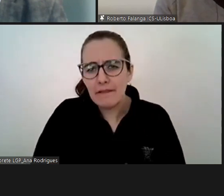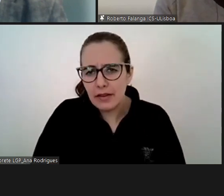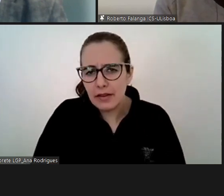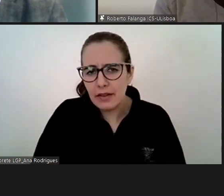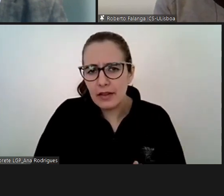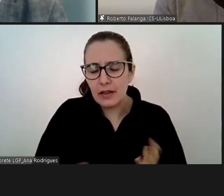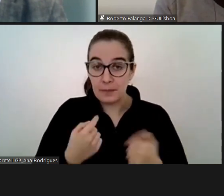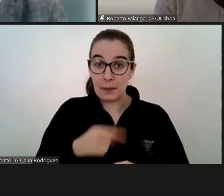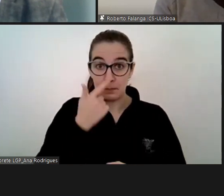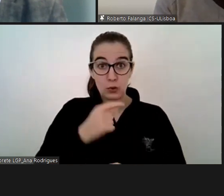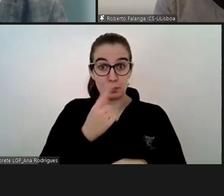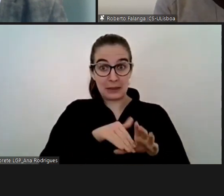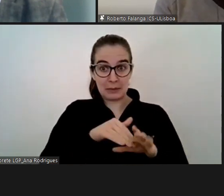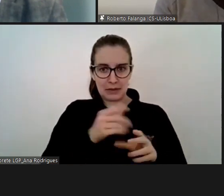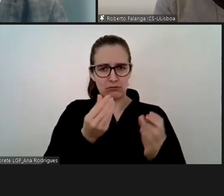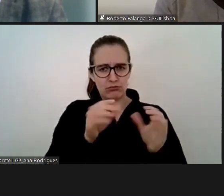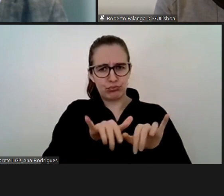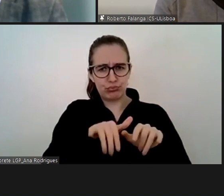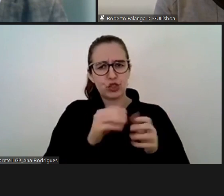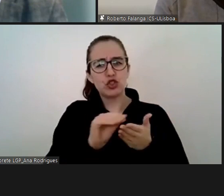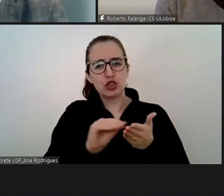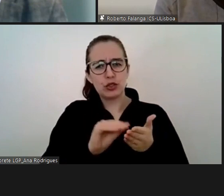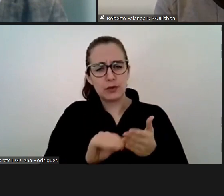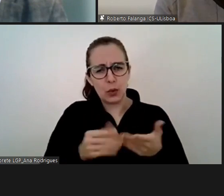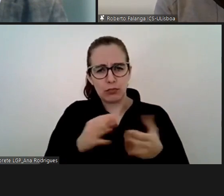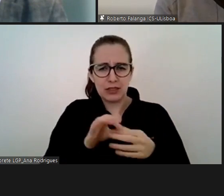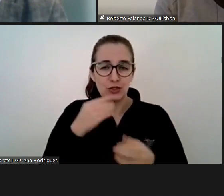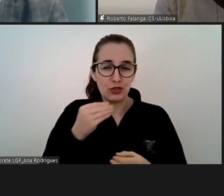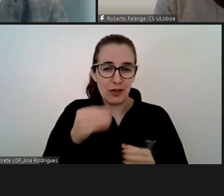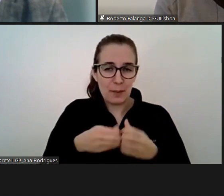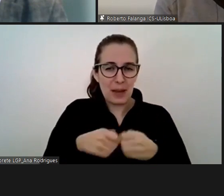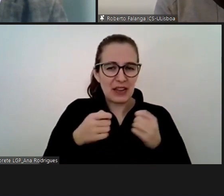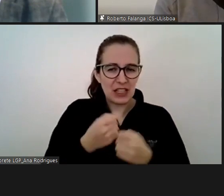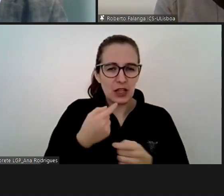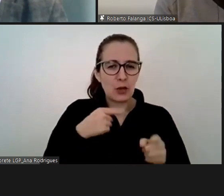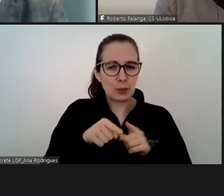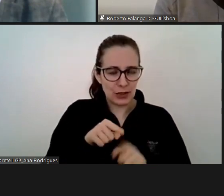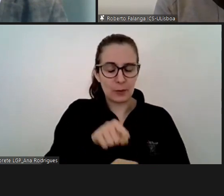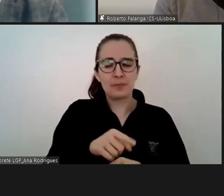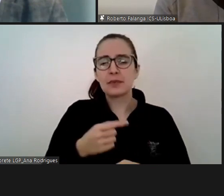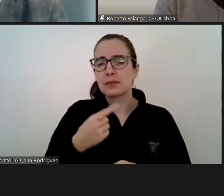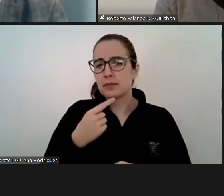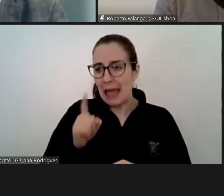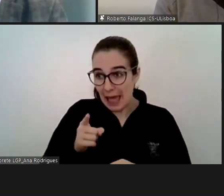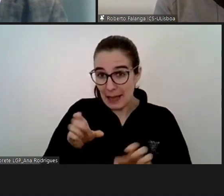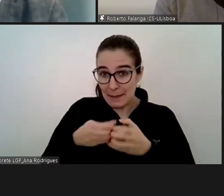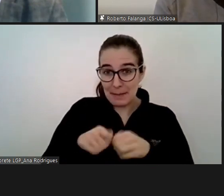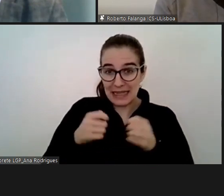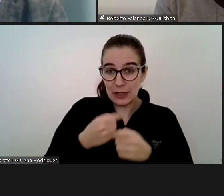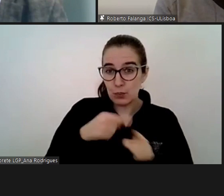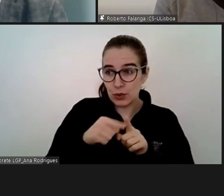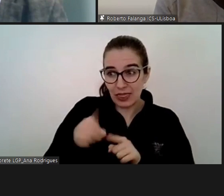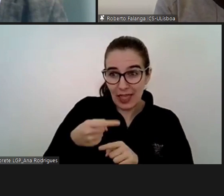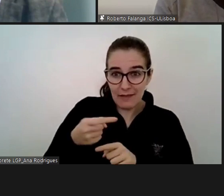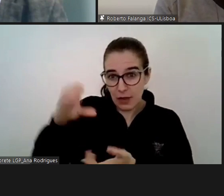um participante que coloca essa questão, nomeadamente em relação às juventudes partidárias e aos partidos. São a nossa organização